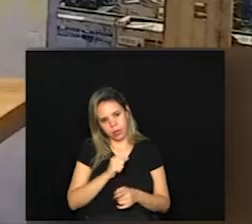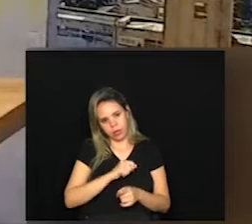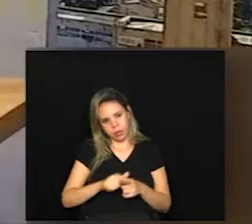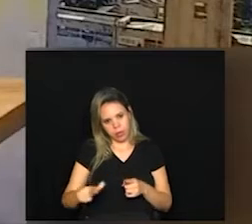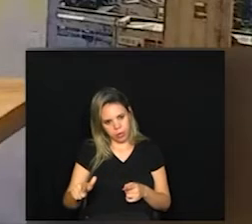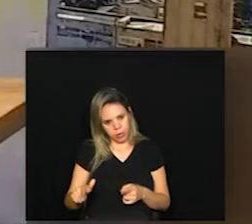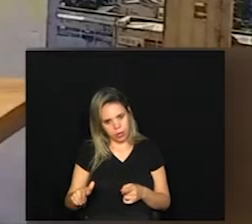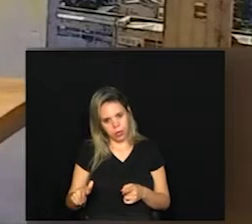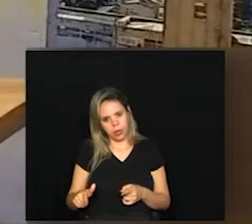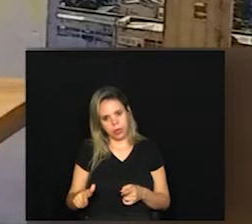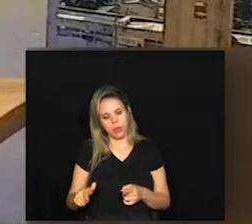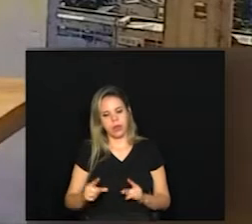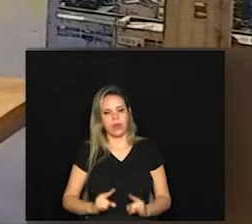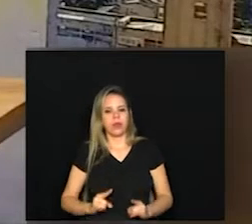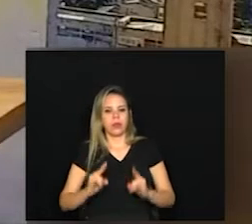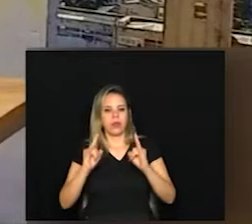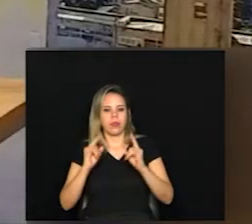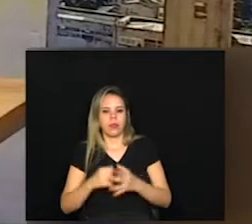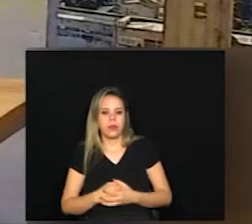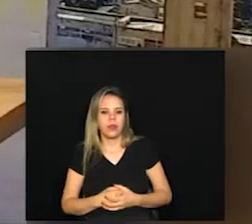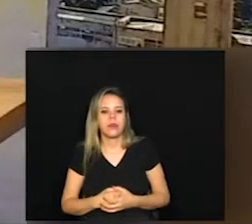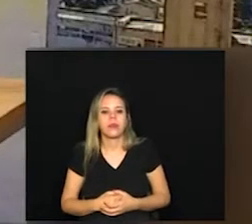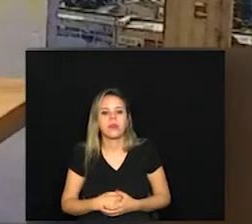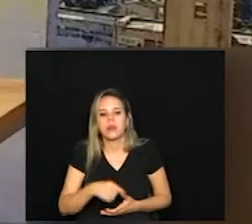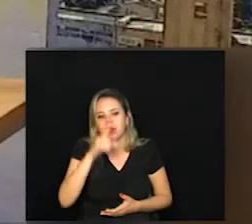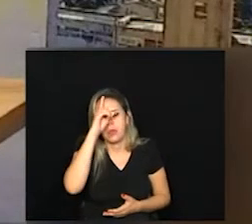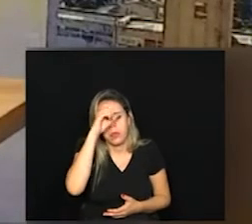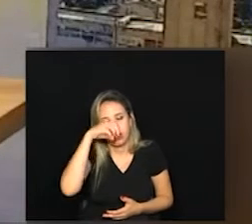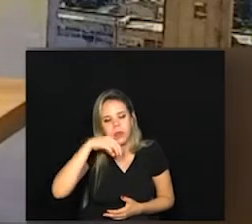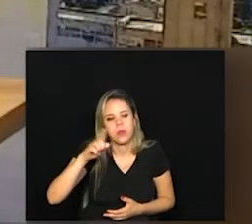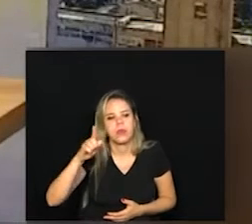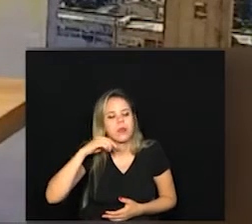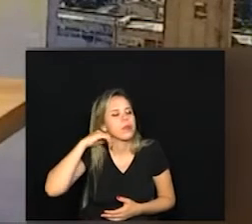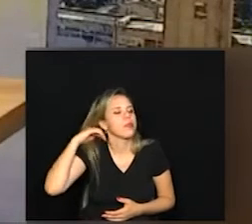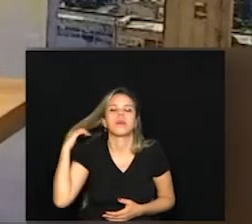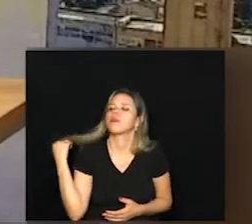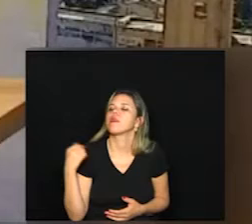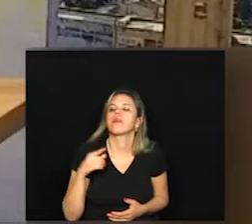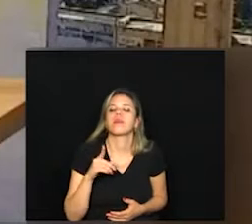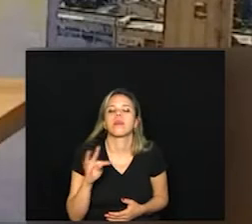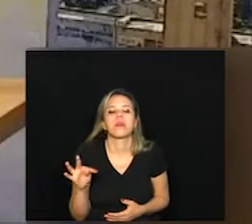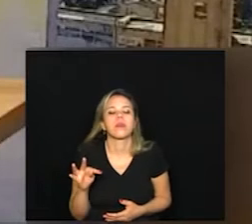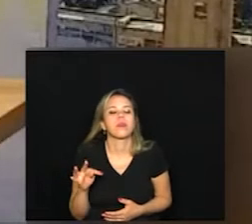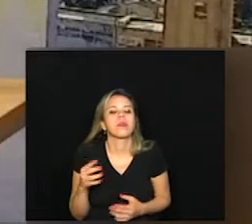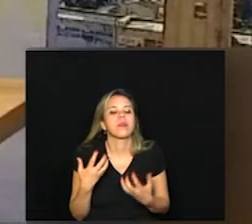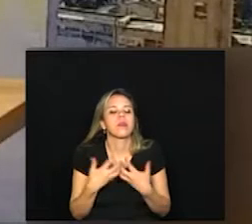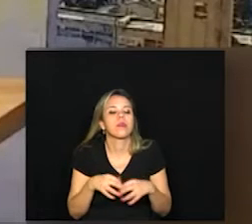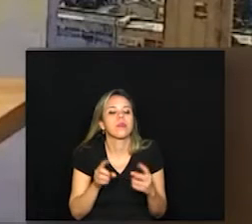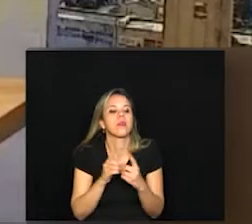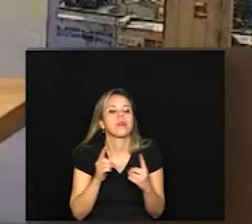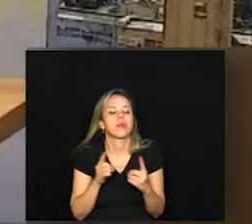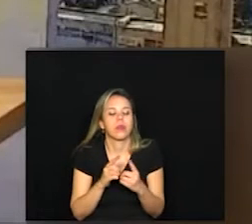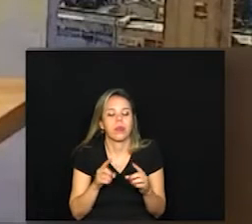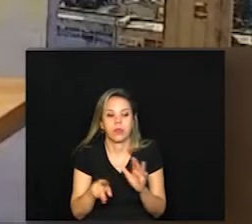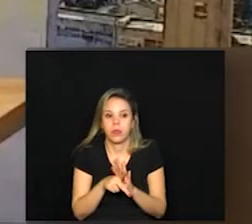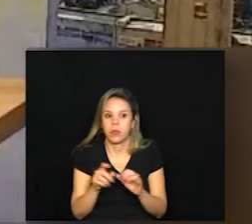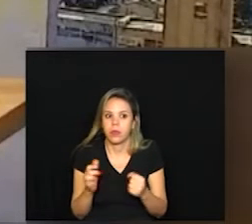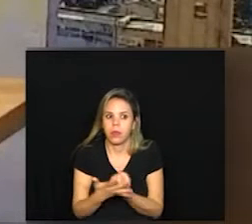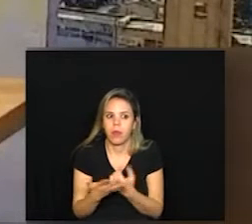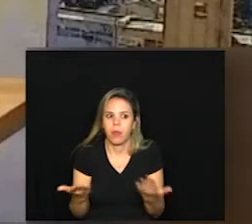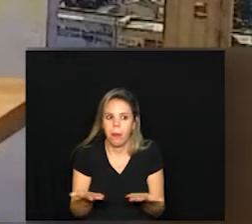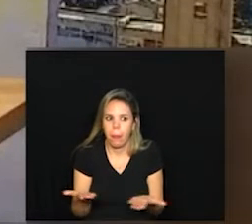locação do prédio do Hospital Metropolitano, que está funcionando para atendimento exclusivo